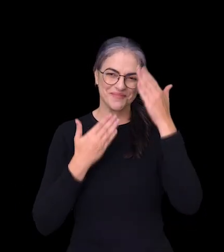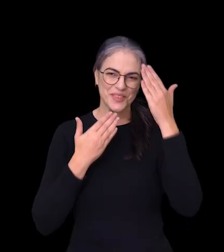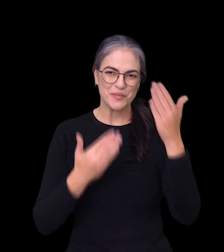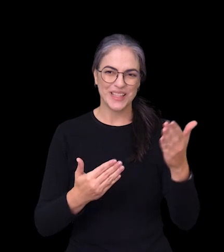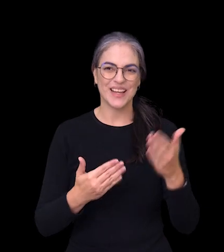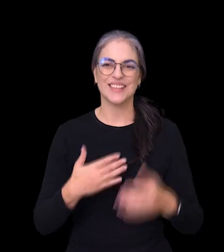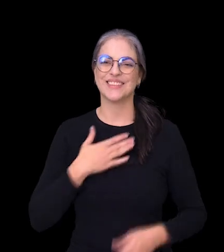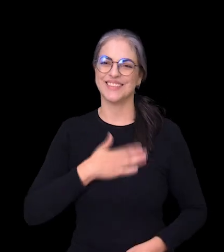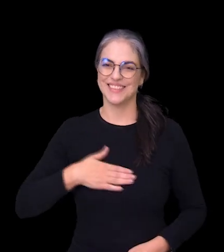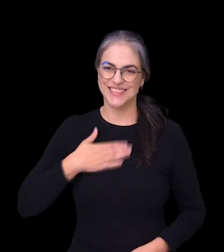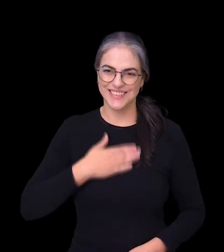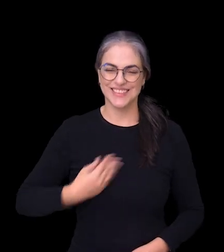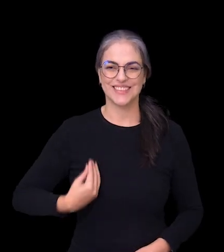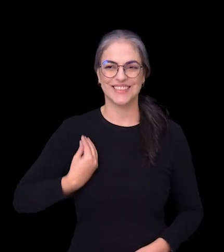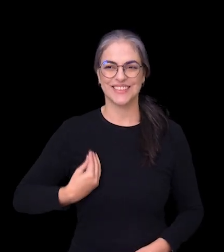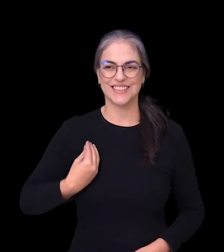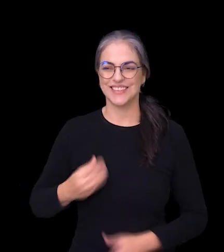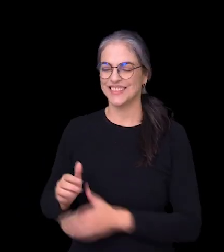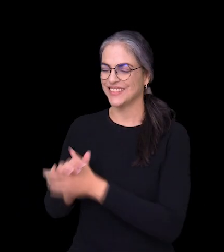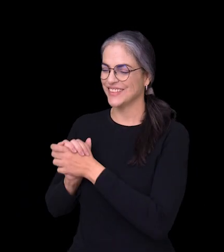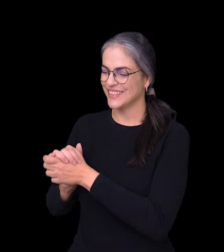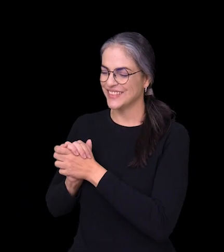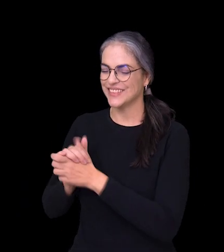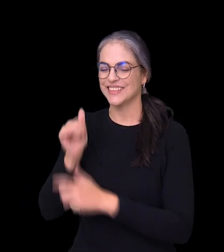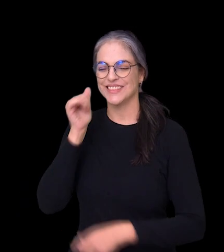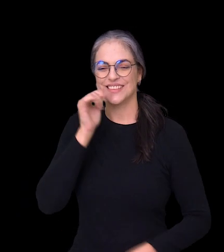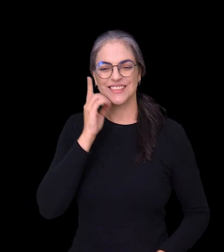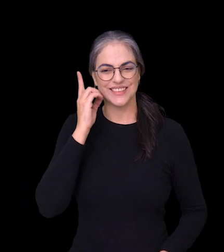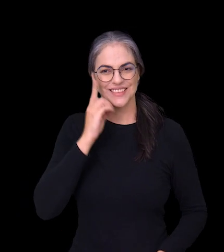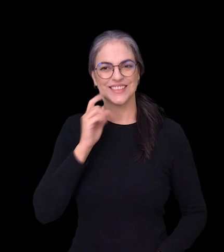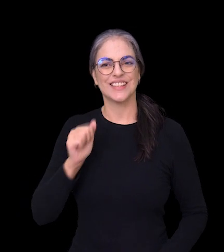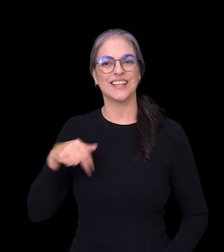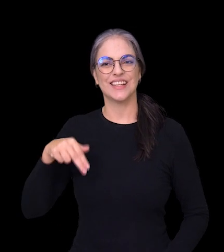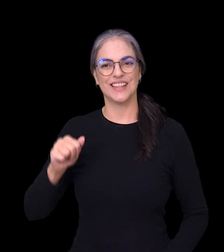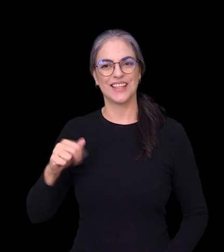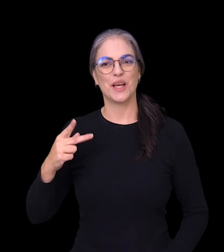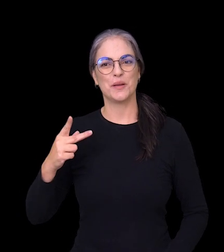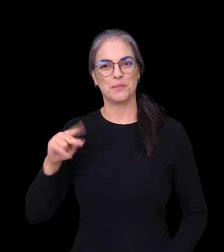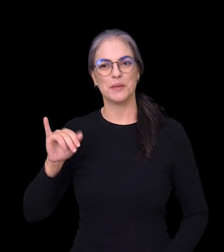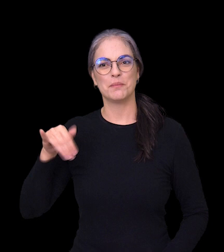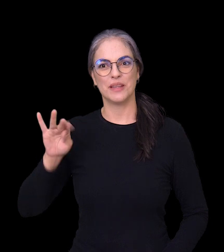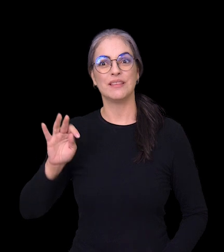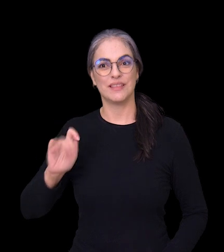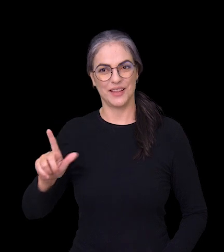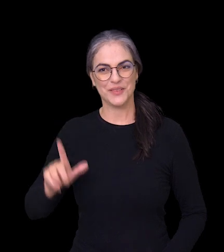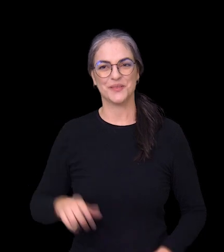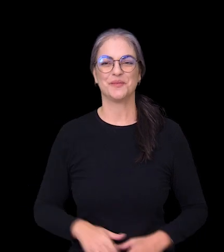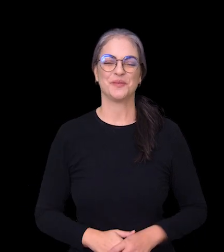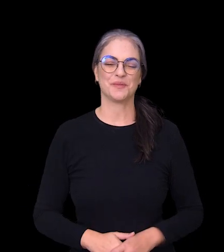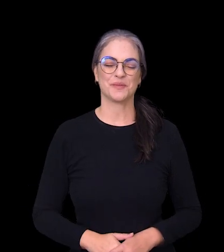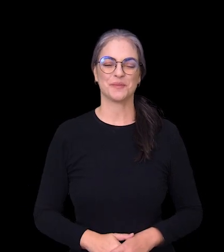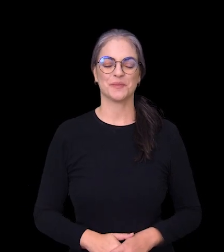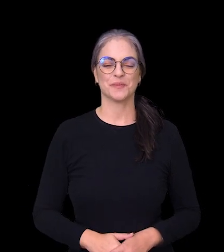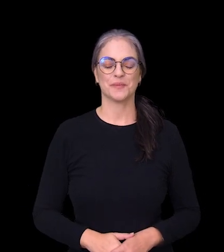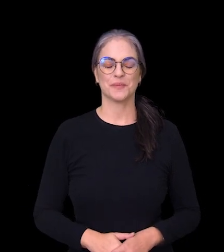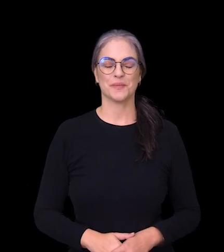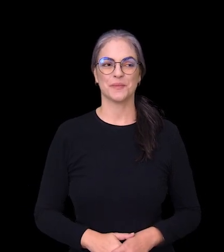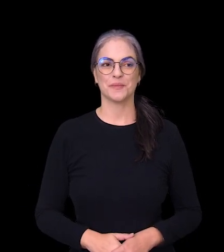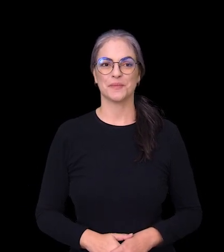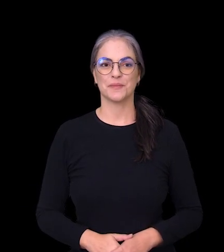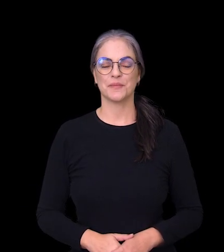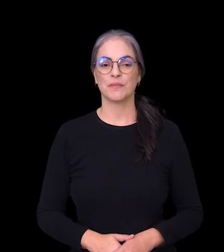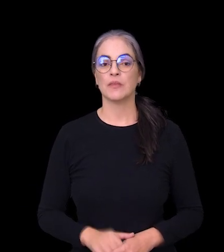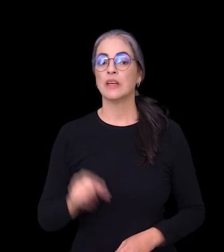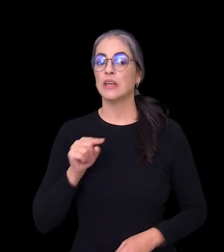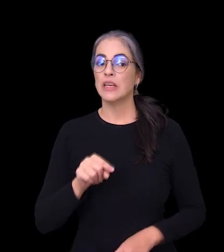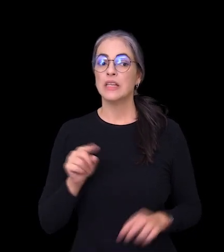de População das Nações Unidas. Também a deputada Ana Pimentel. Com relação a como que o tema é